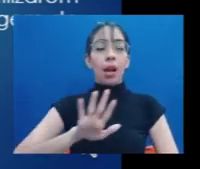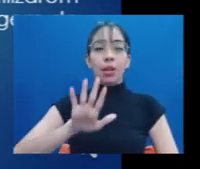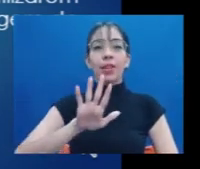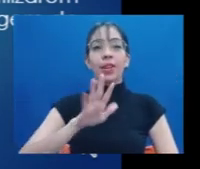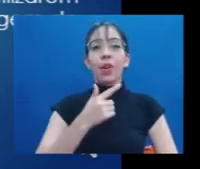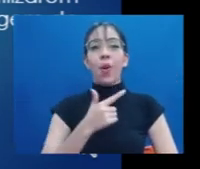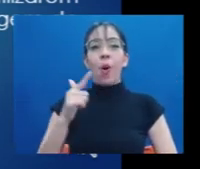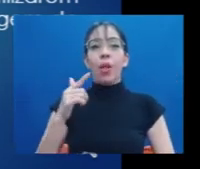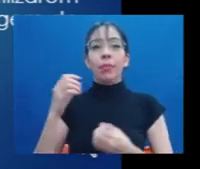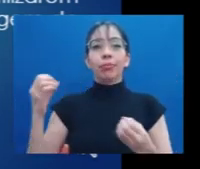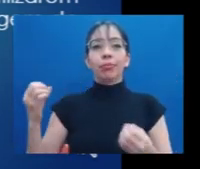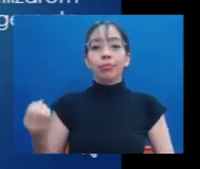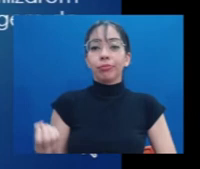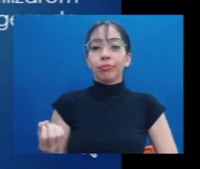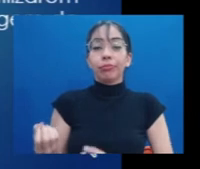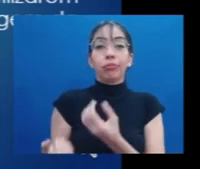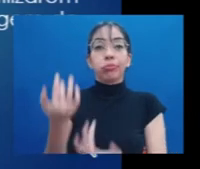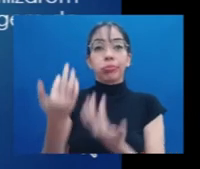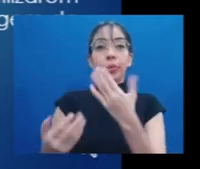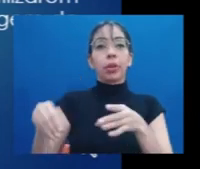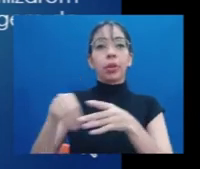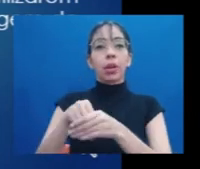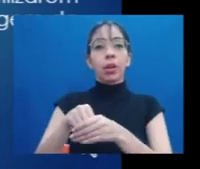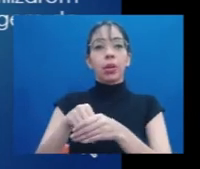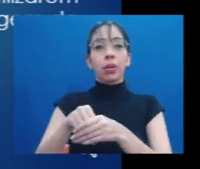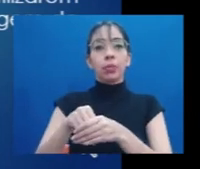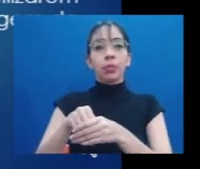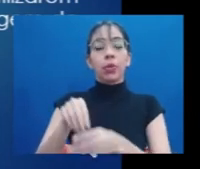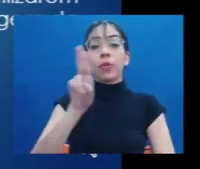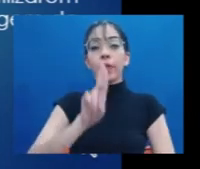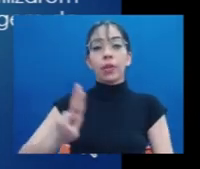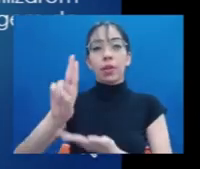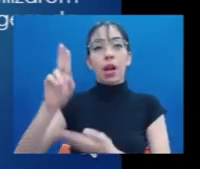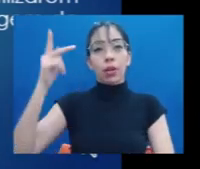utilizarem geladeiras domésticas para esse fim. Vou explicar a vocês por quê.